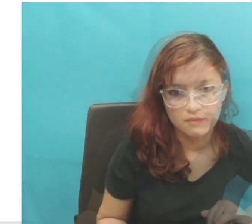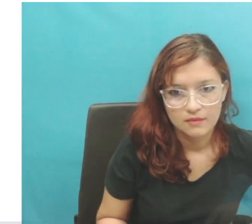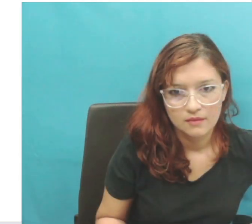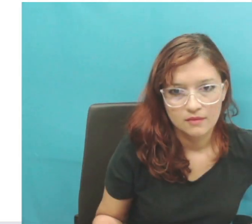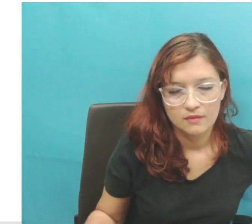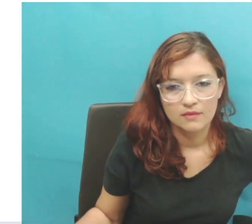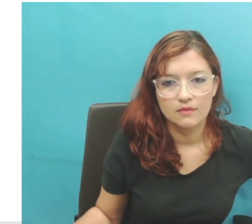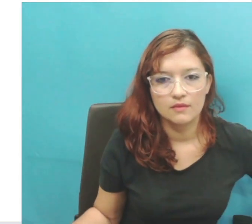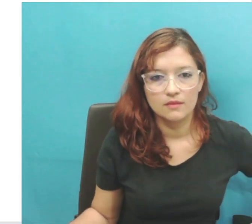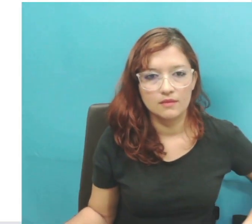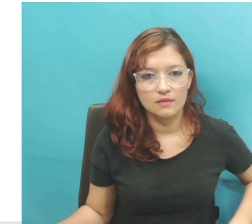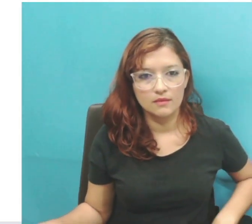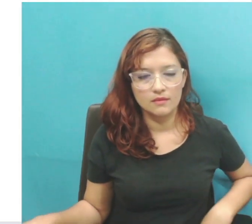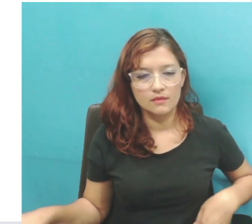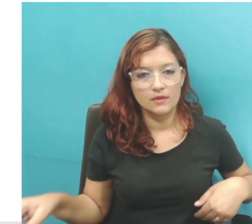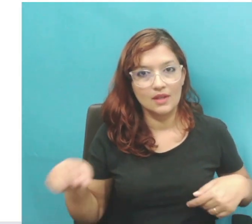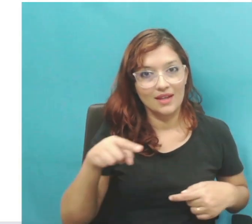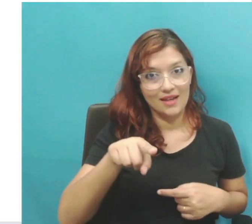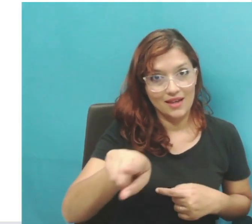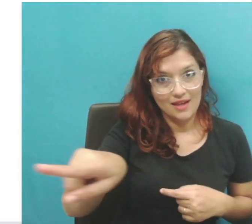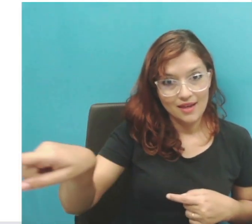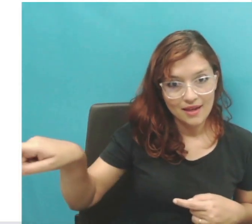exemplo,